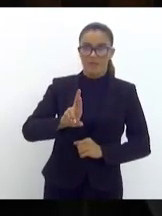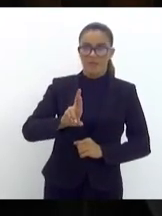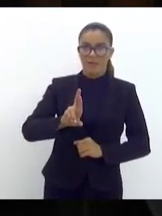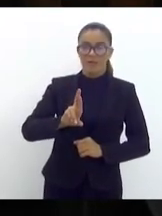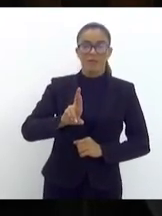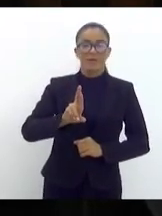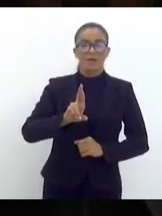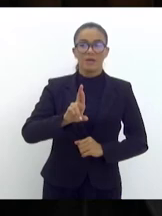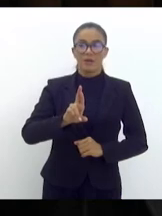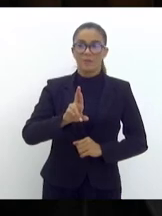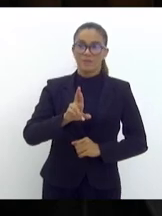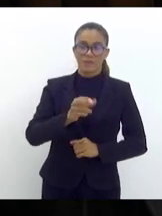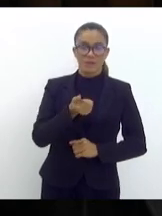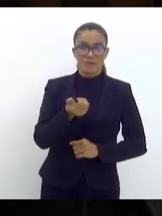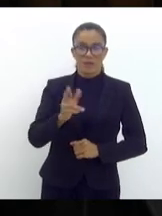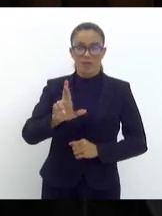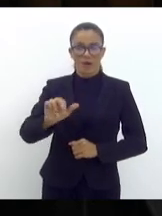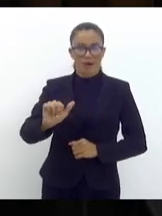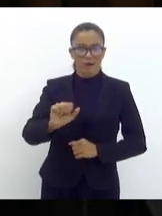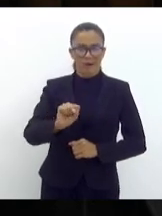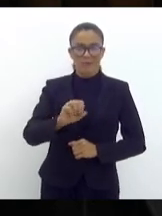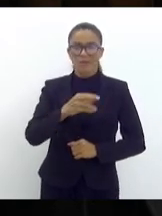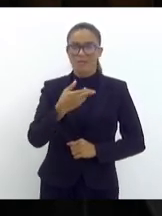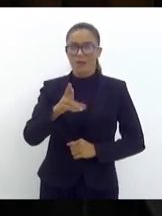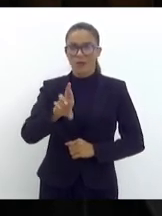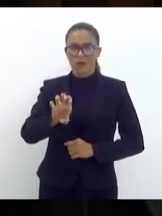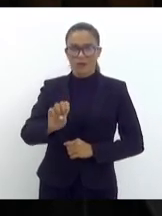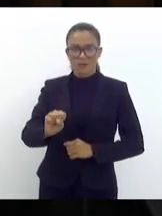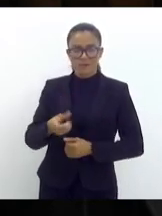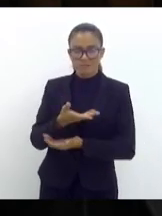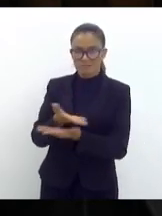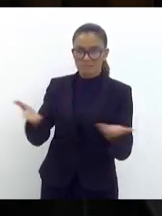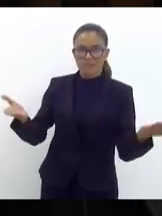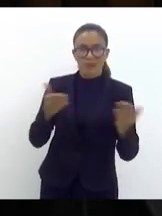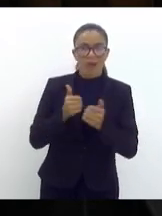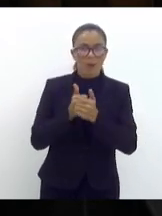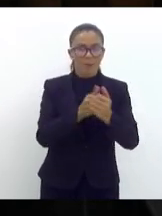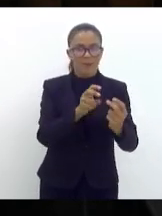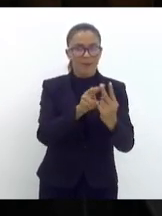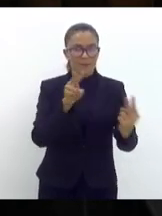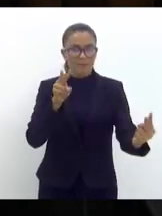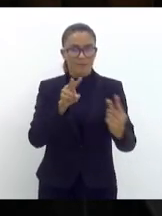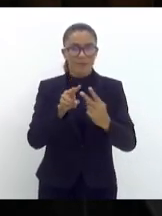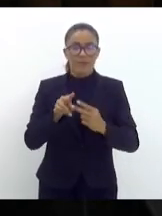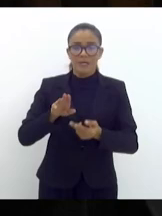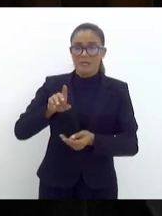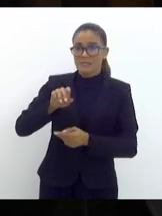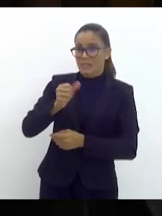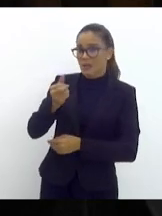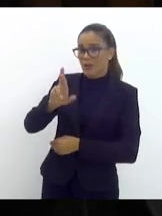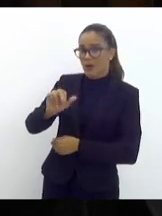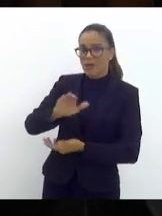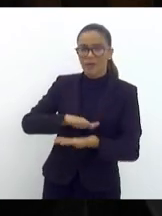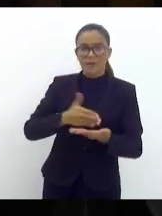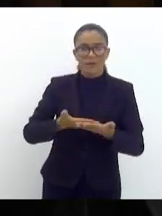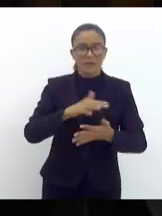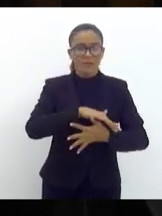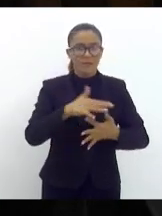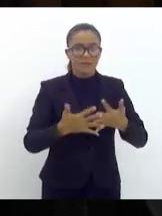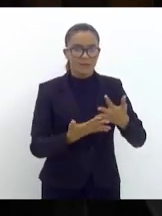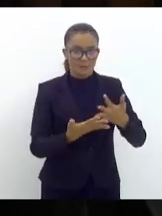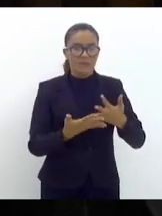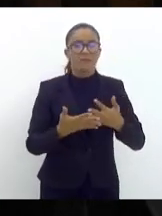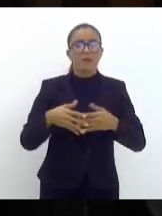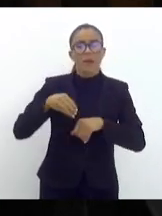senhoras e senhores deputados que nos acompanham de forma remota, senhora intérprete da língua de Libras,